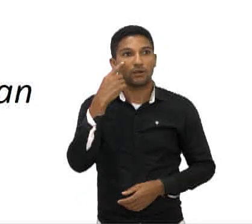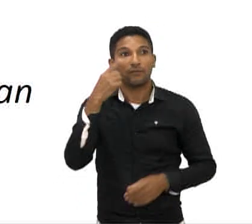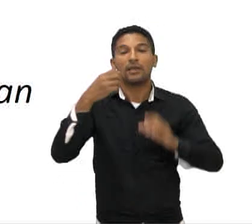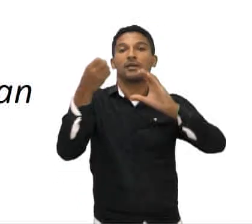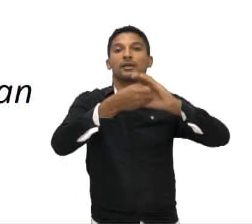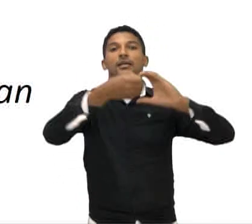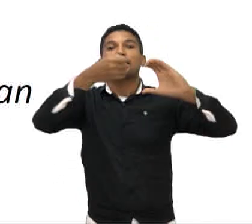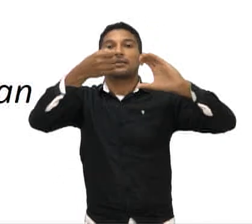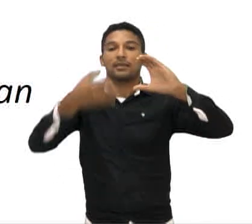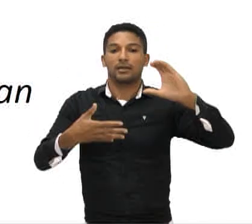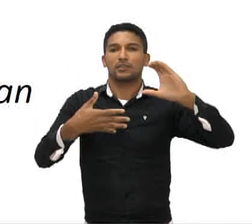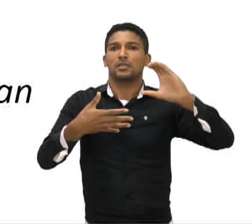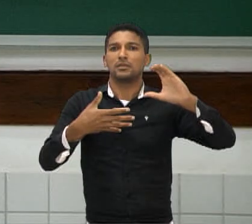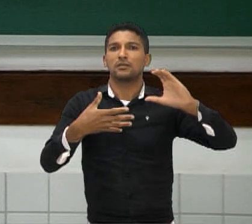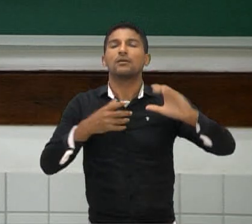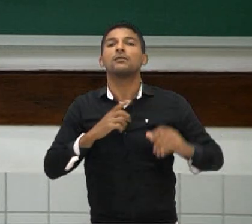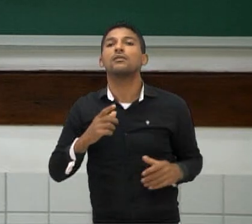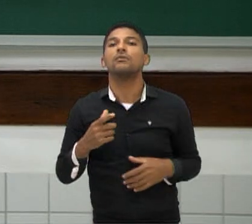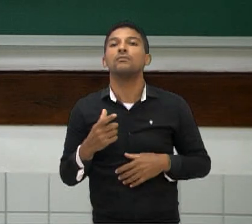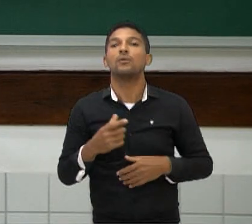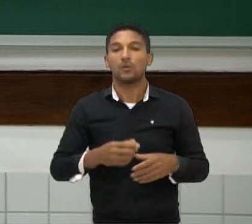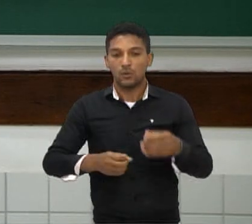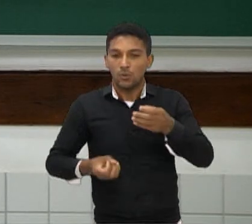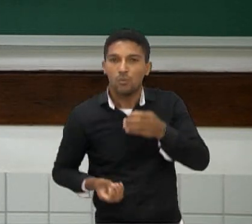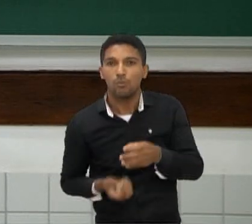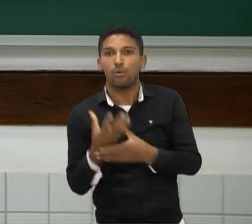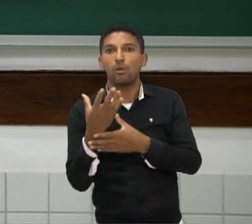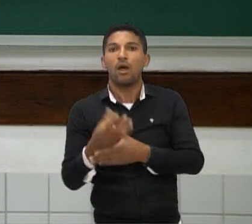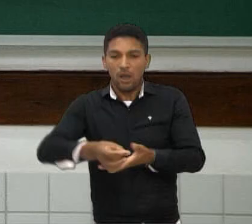não sabemos, sempre ocorre de boca em boca.